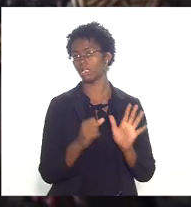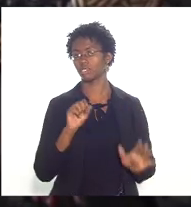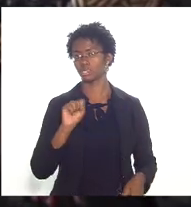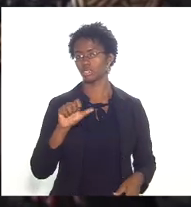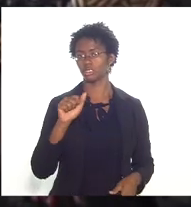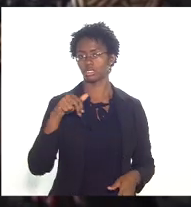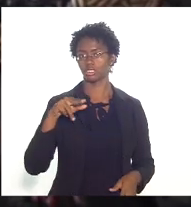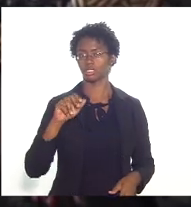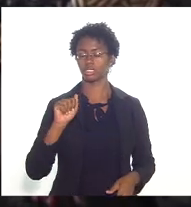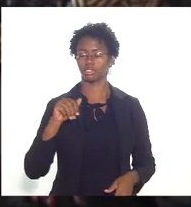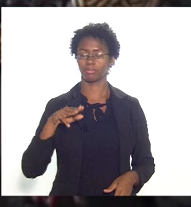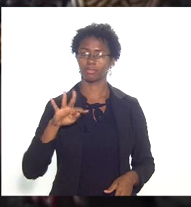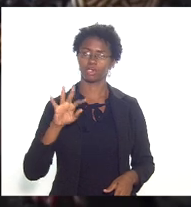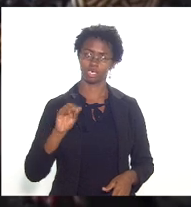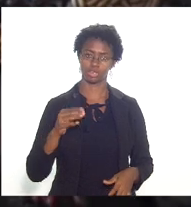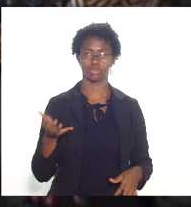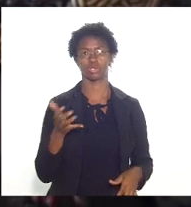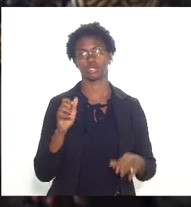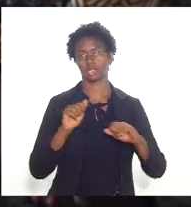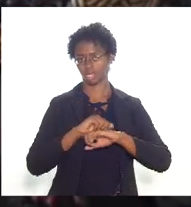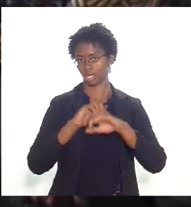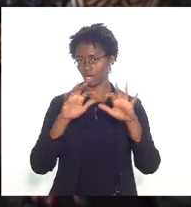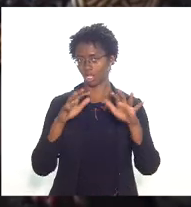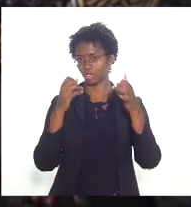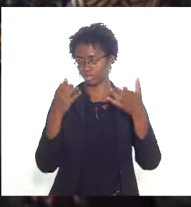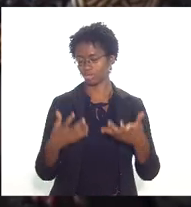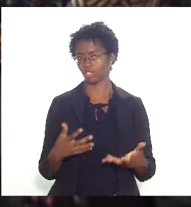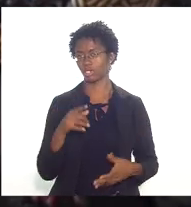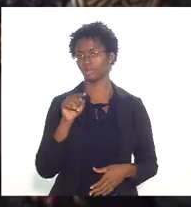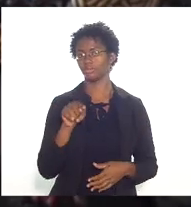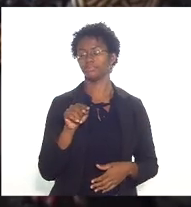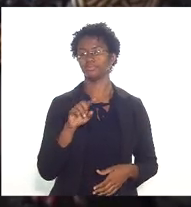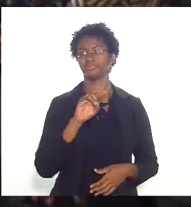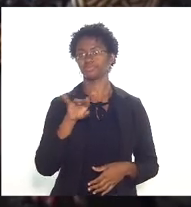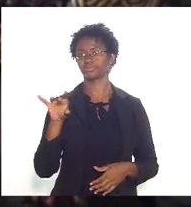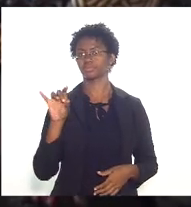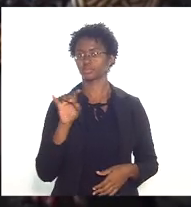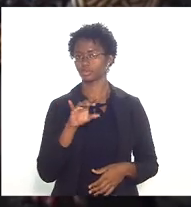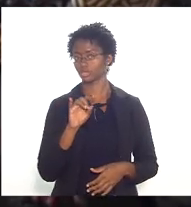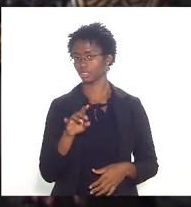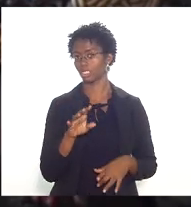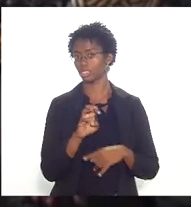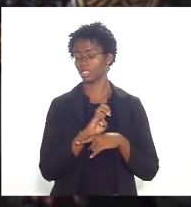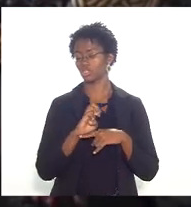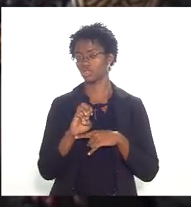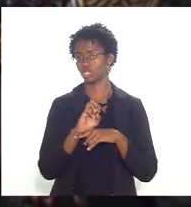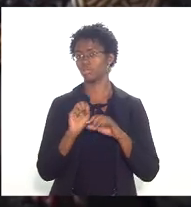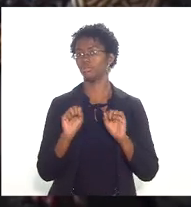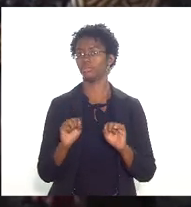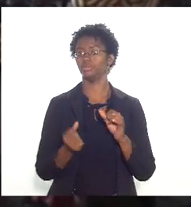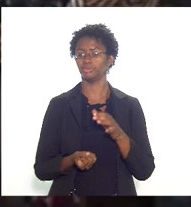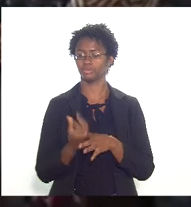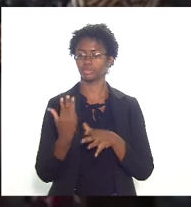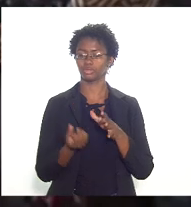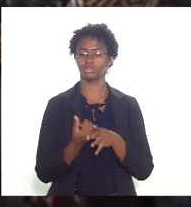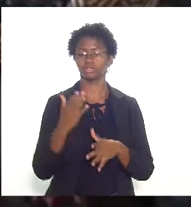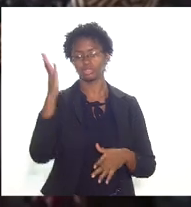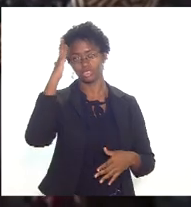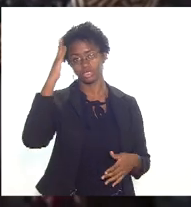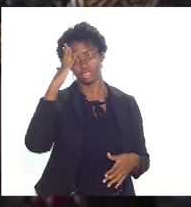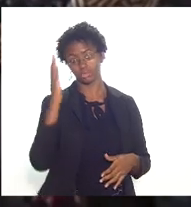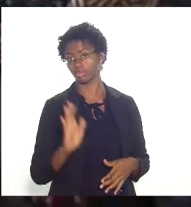eu queria deixar primeiro eu vou deixar isso claro o que pagam o estado e a produção edigas que passaram a produção tá uma porcaria